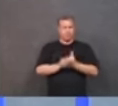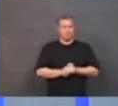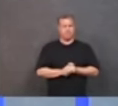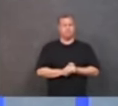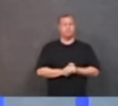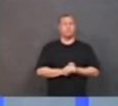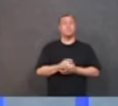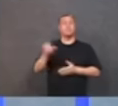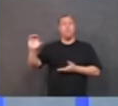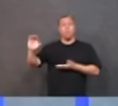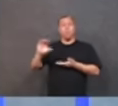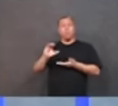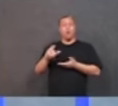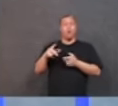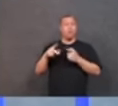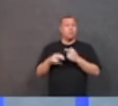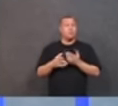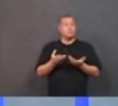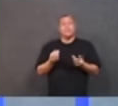sido